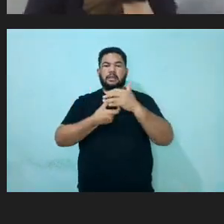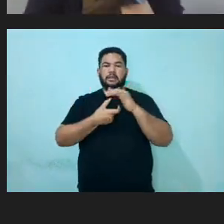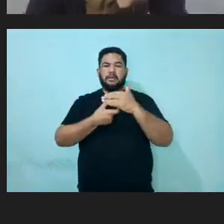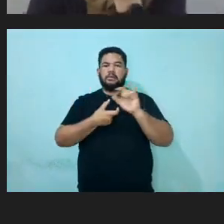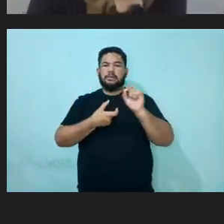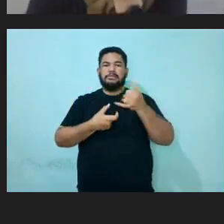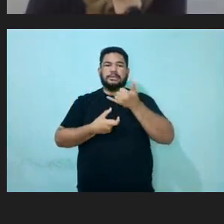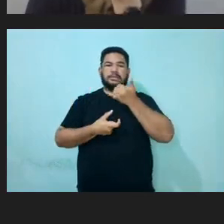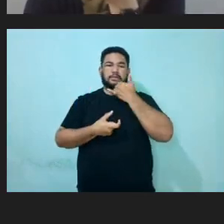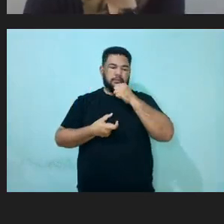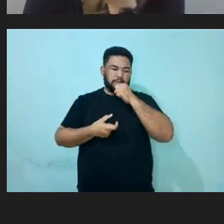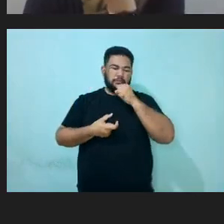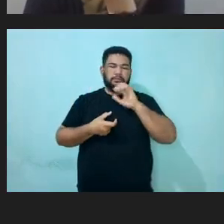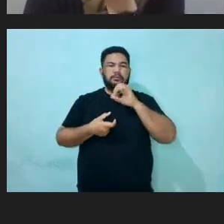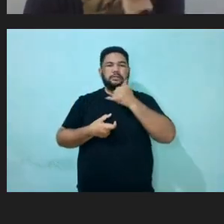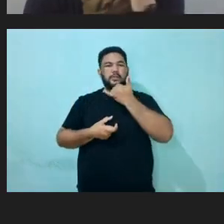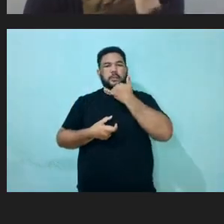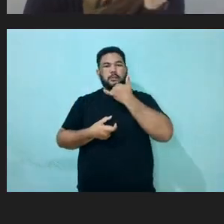Desculpa.